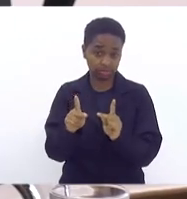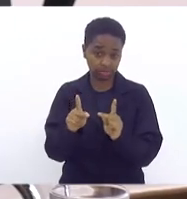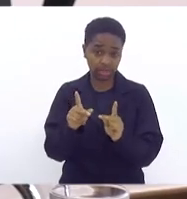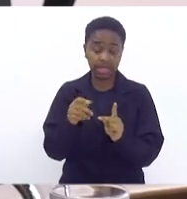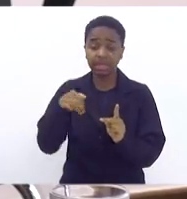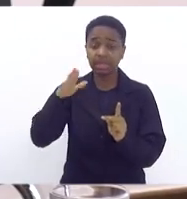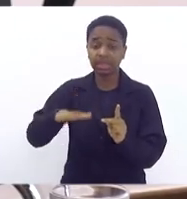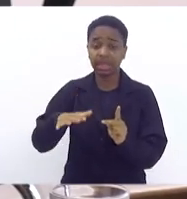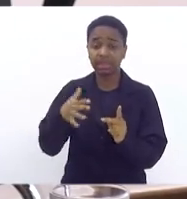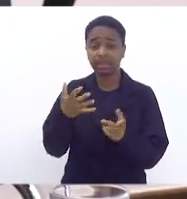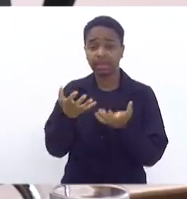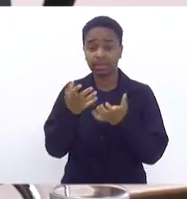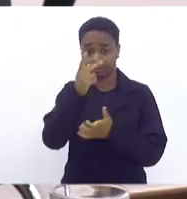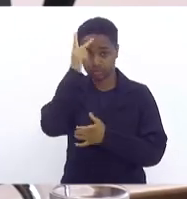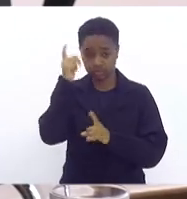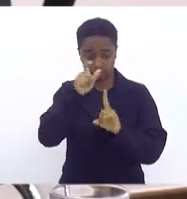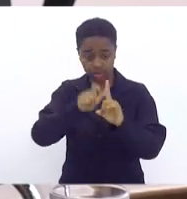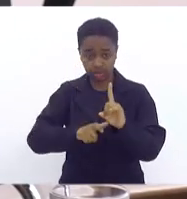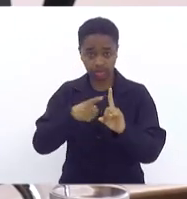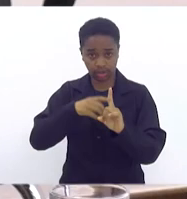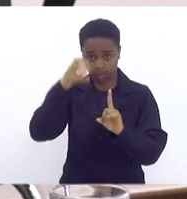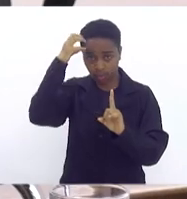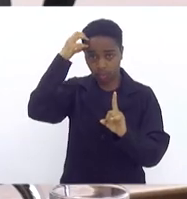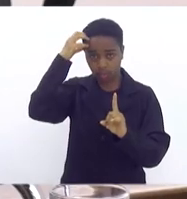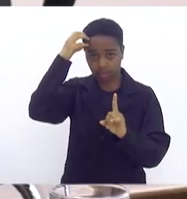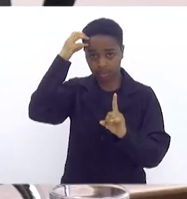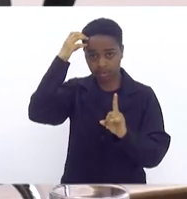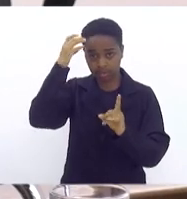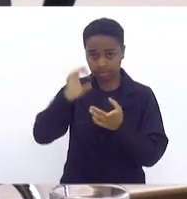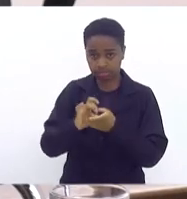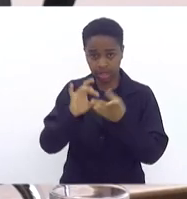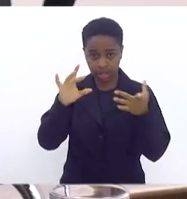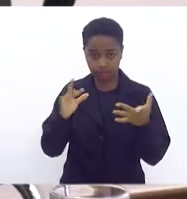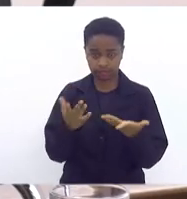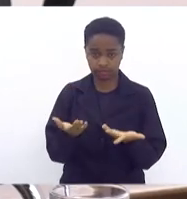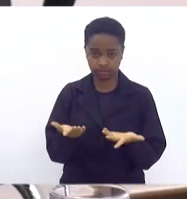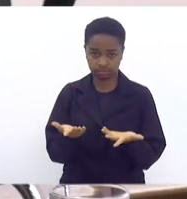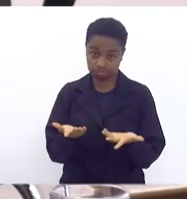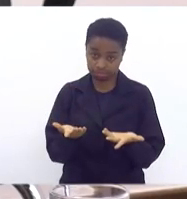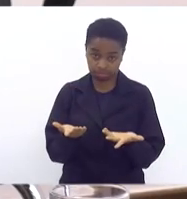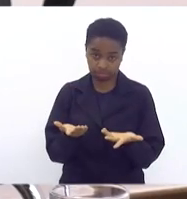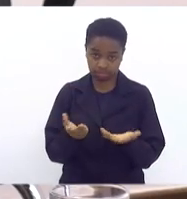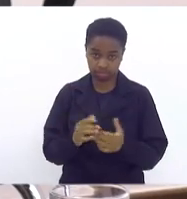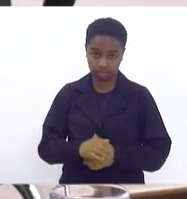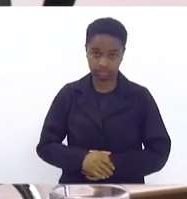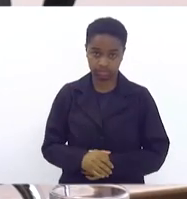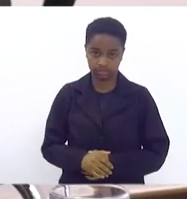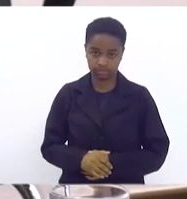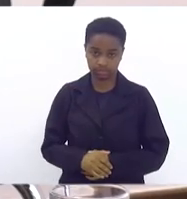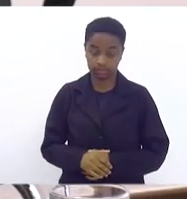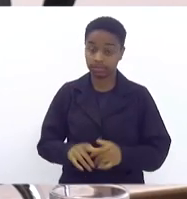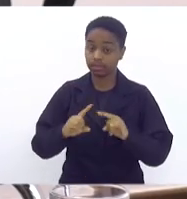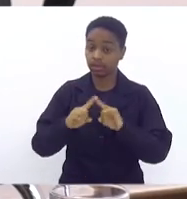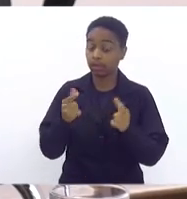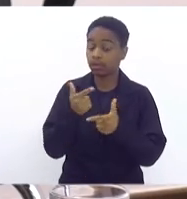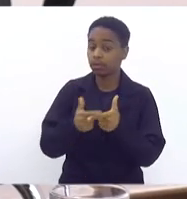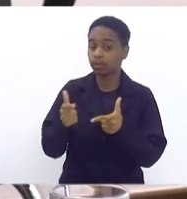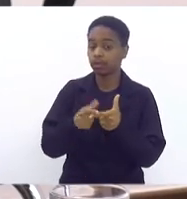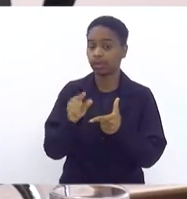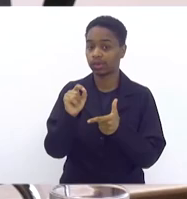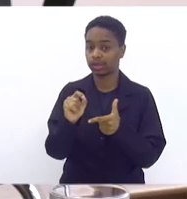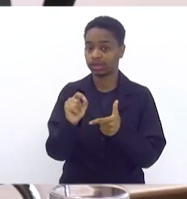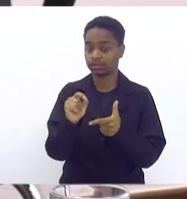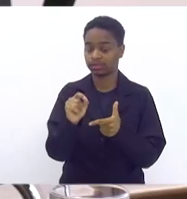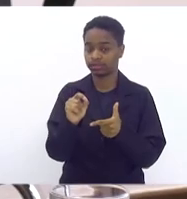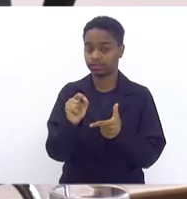nós gostaria que um culpado fosse absolvido né O problema é que quando